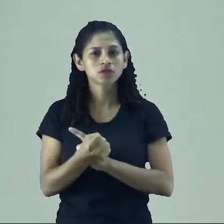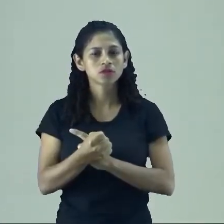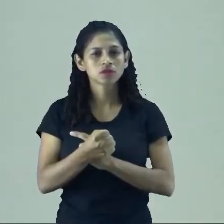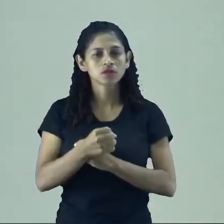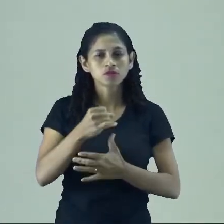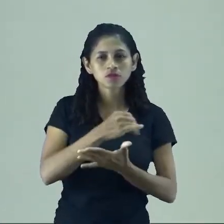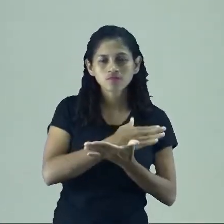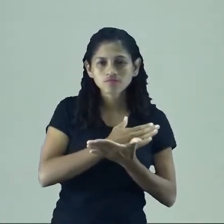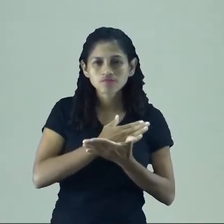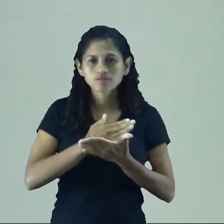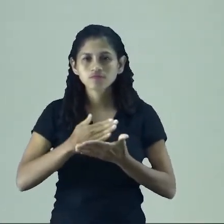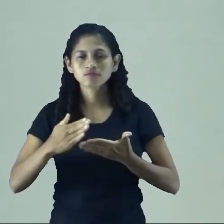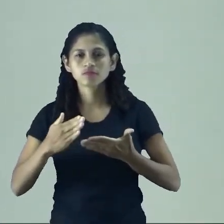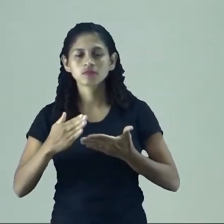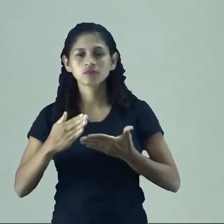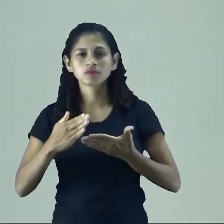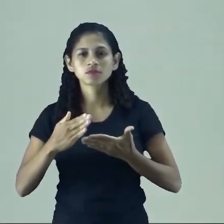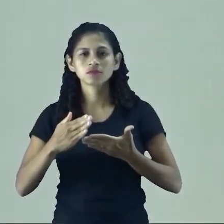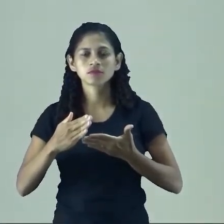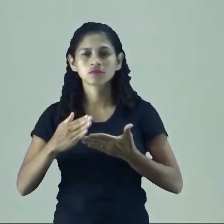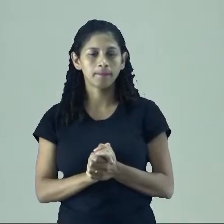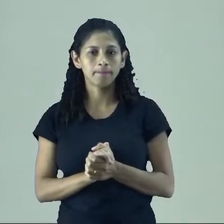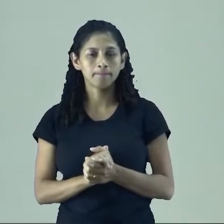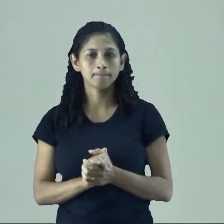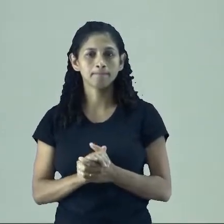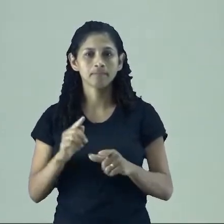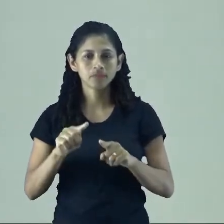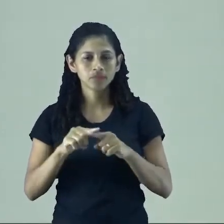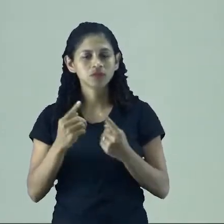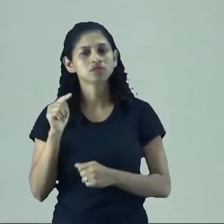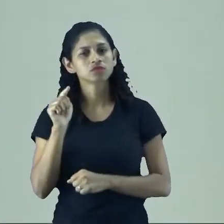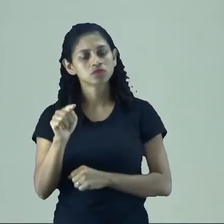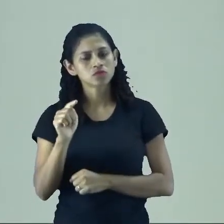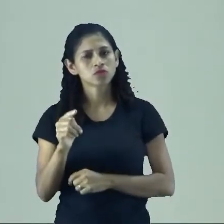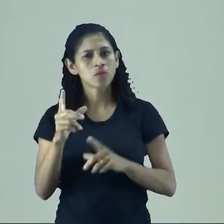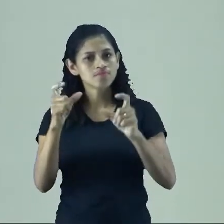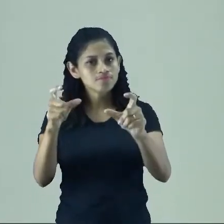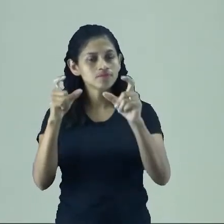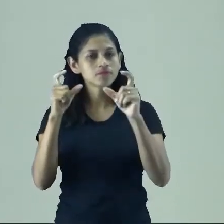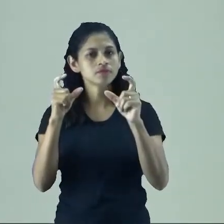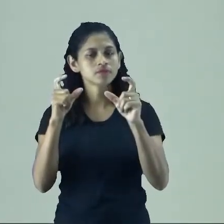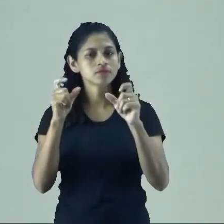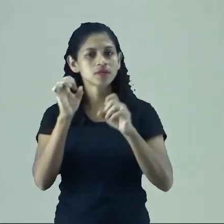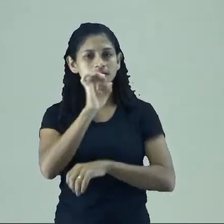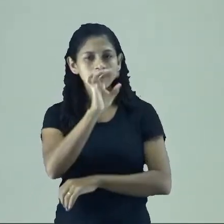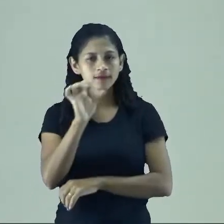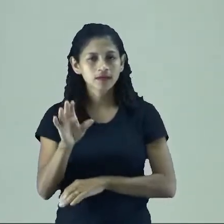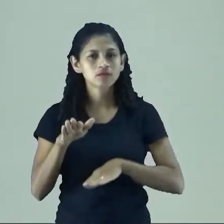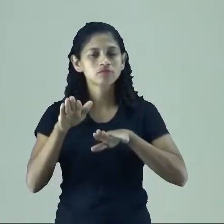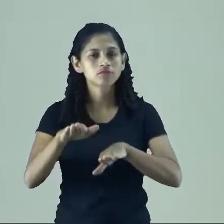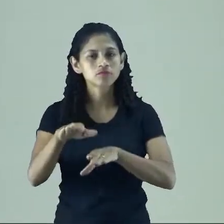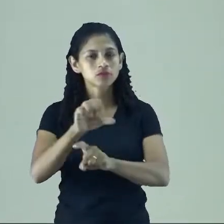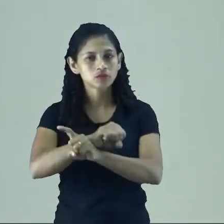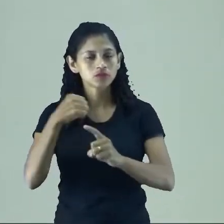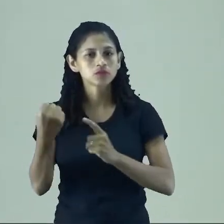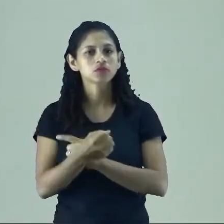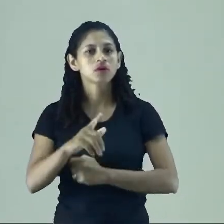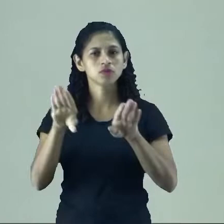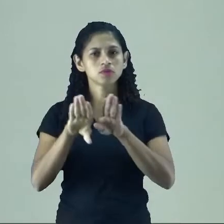sociais tradicionais e também a respeito dos novos movimentos sociais. Antes